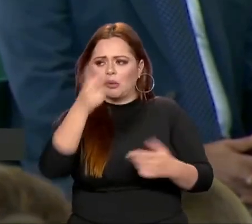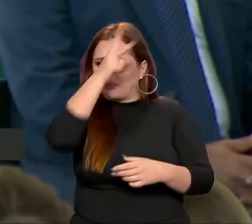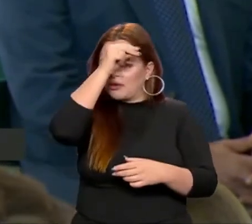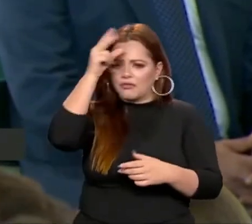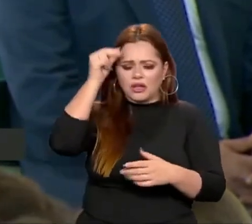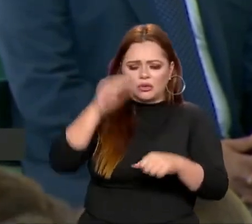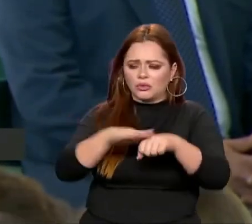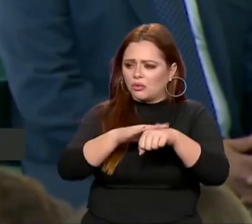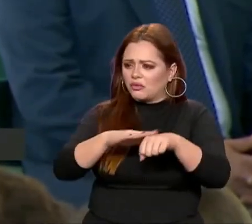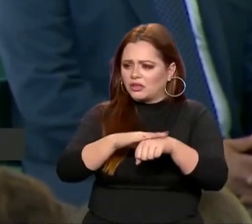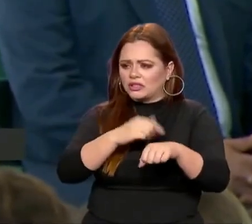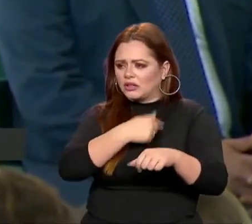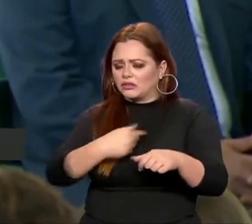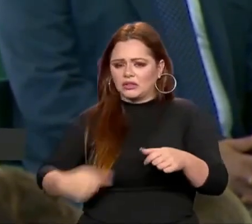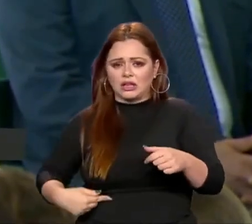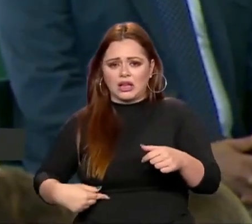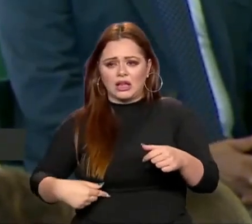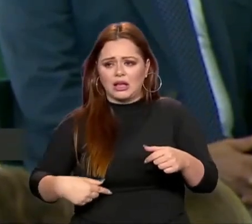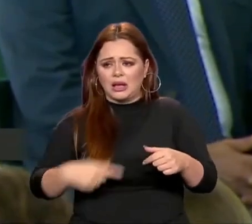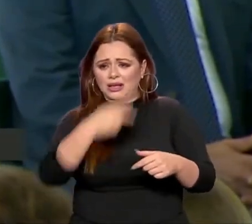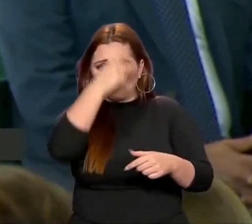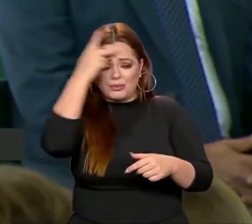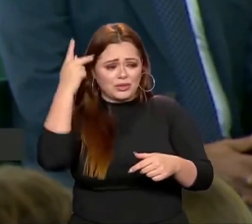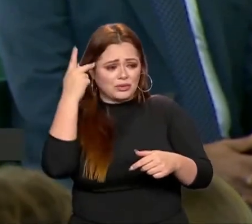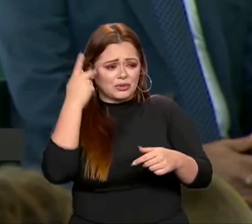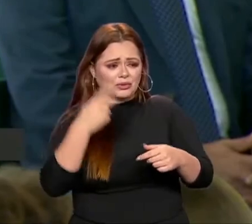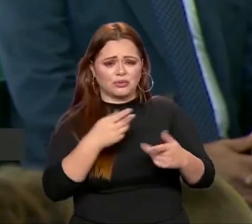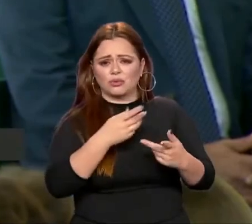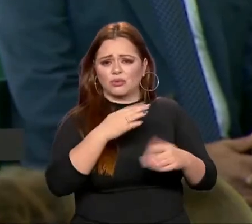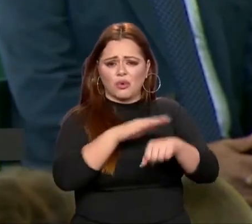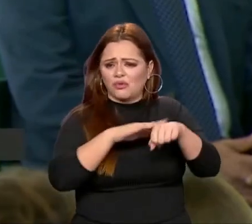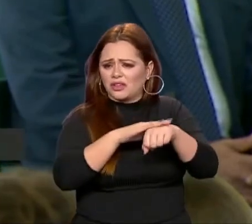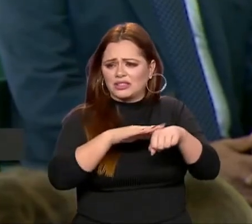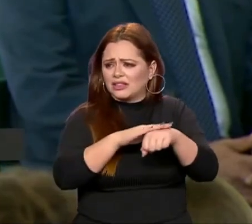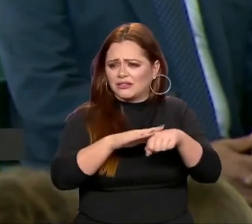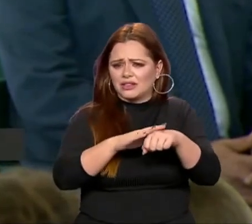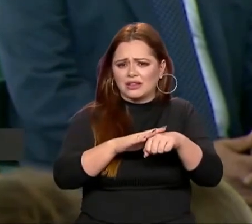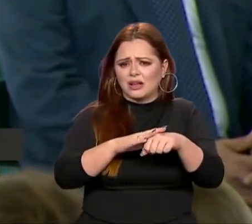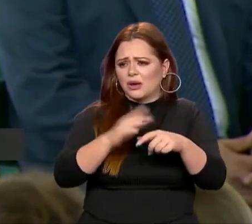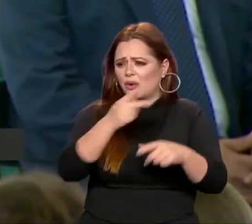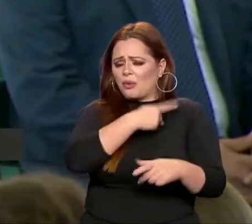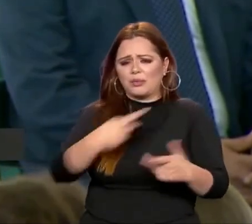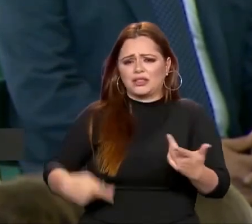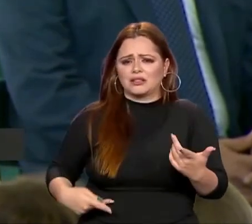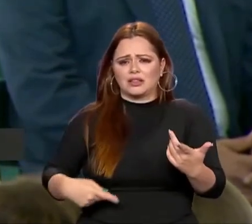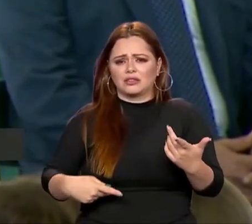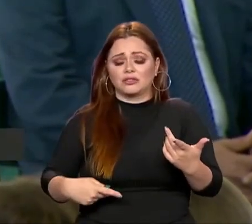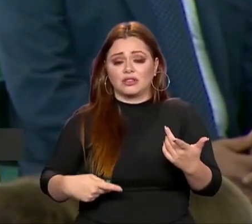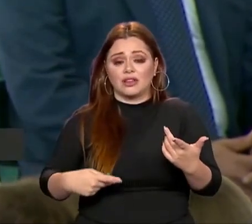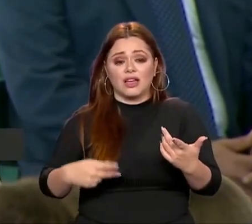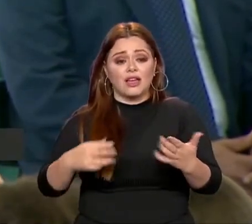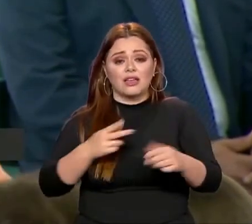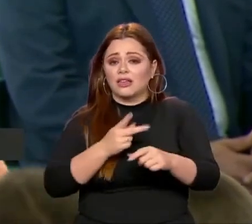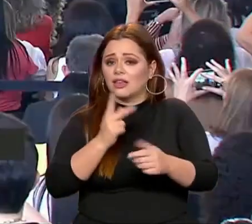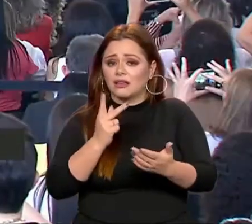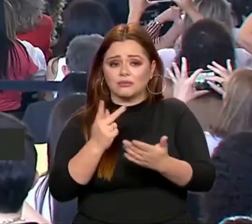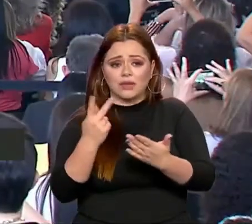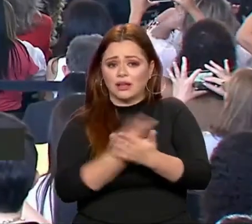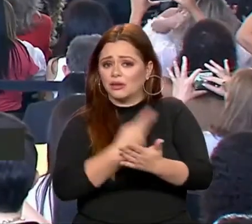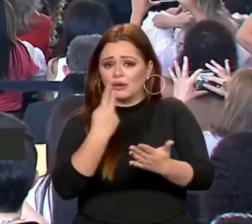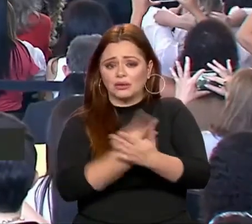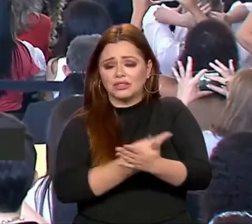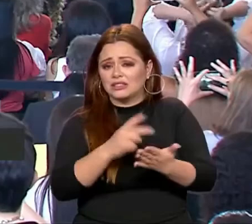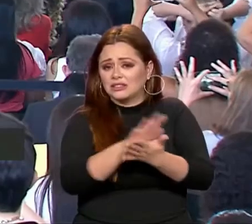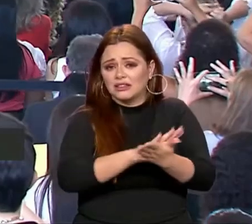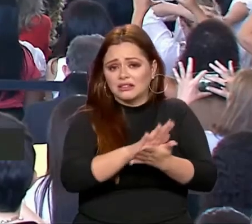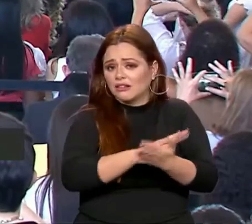o governador ninguém conversava com o Presidente da República ele não conversava com ninguém e as coisas não aconteceu é